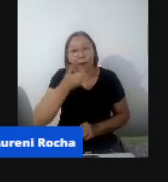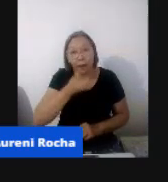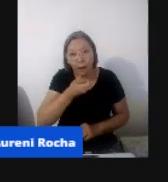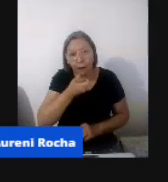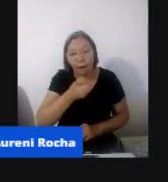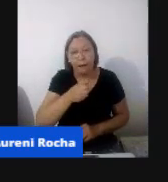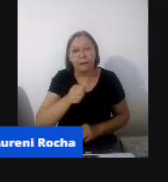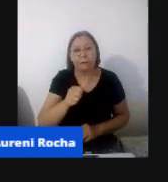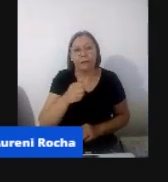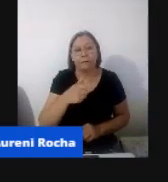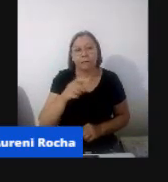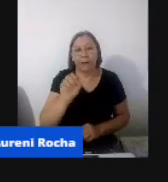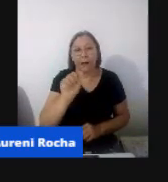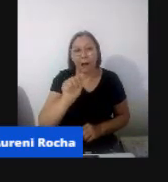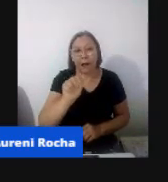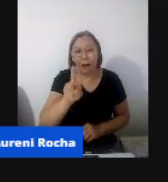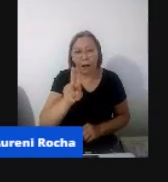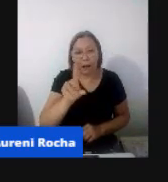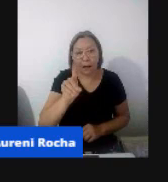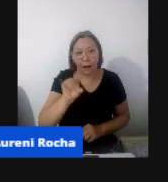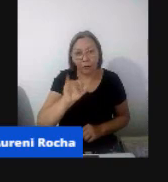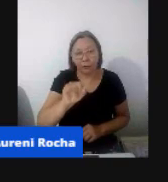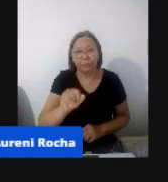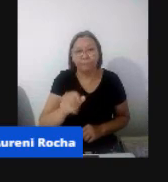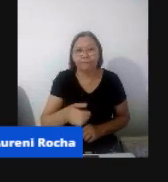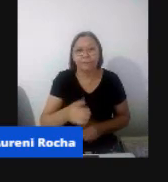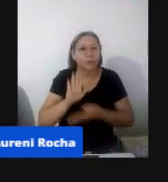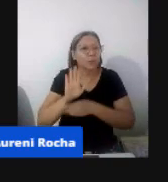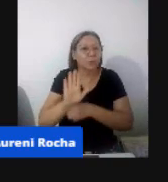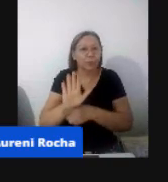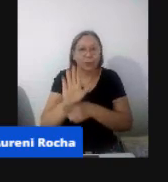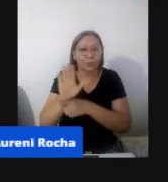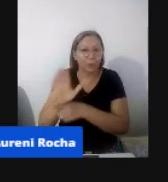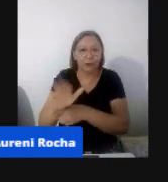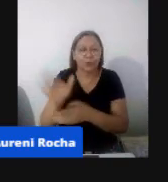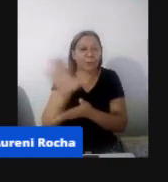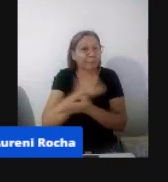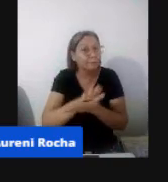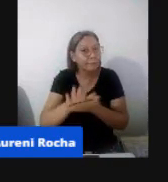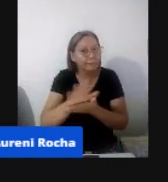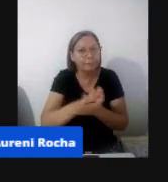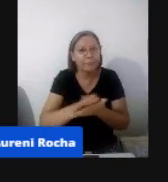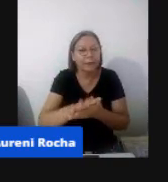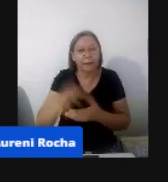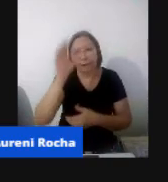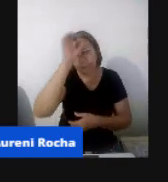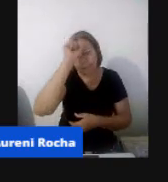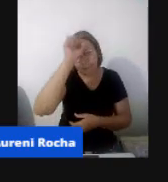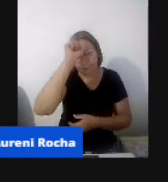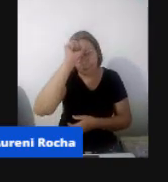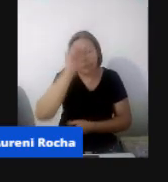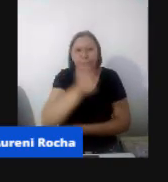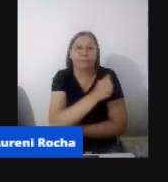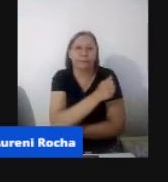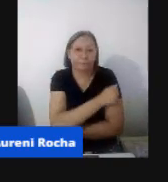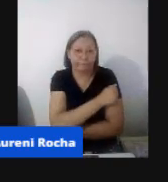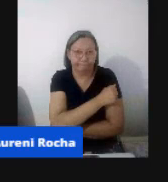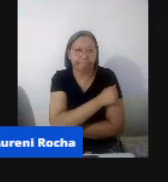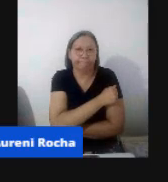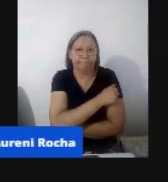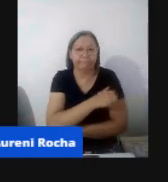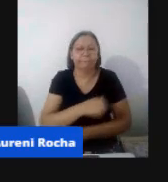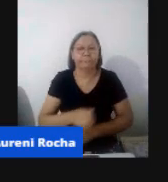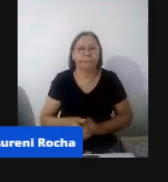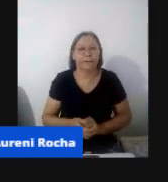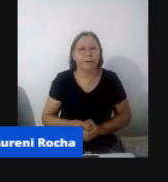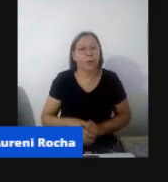em nada para a aprendizagem desse aluno. Então, por isso que nós chamamos a atenção para cuidado ao